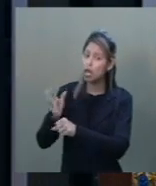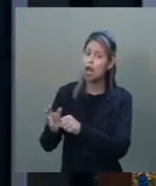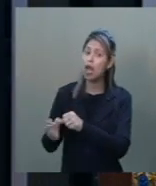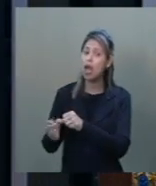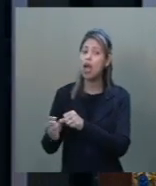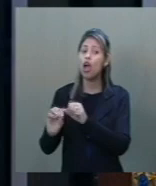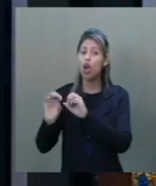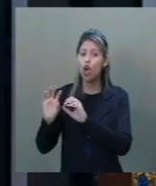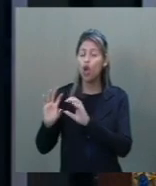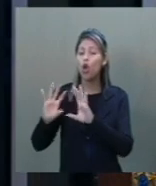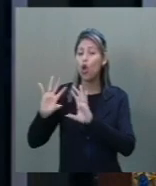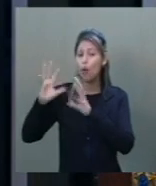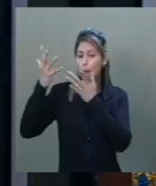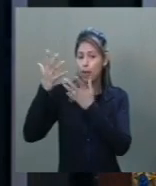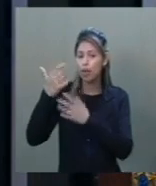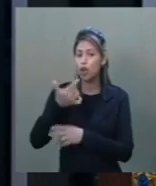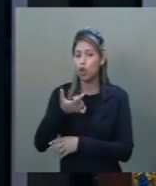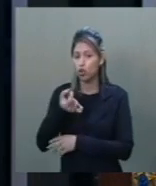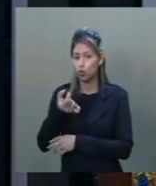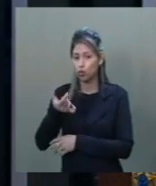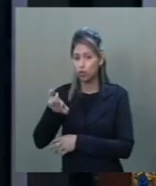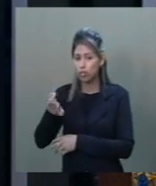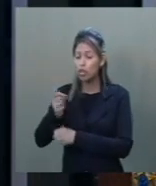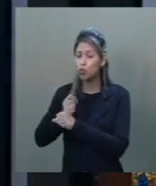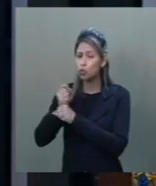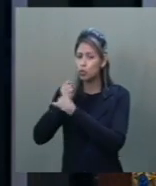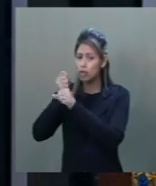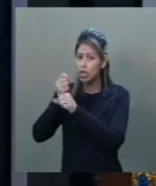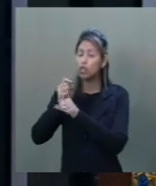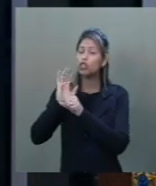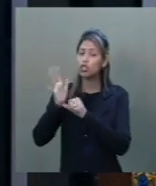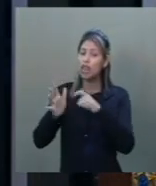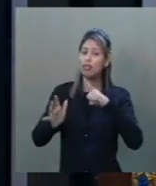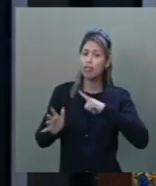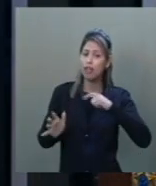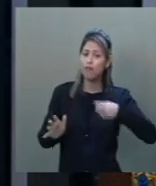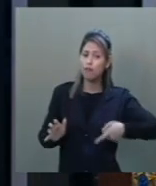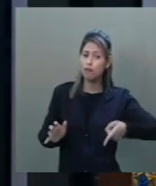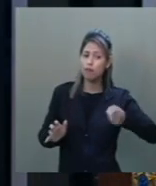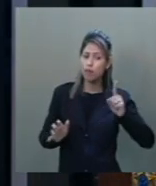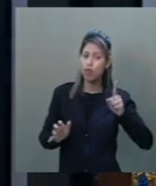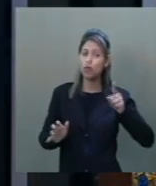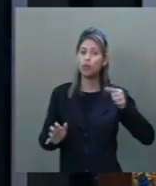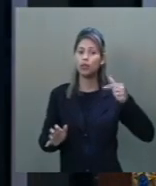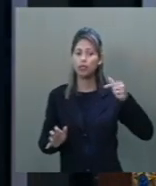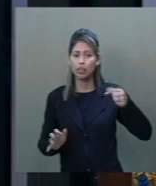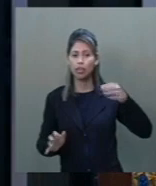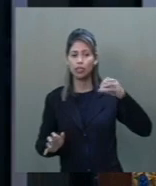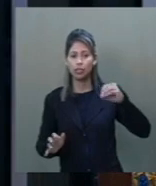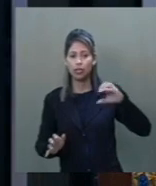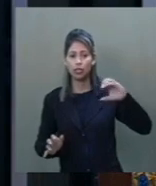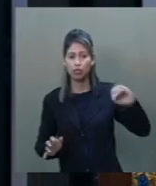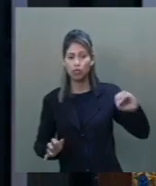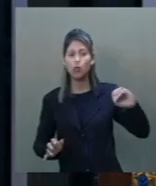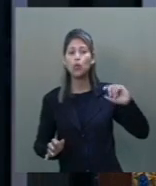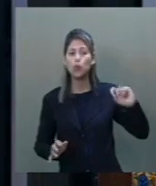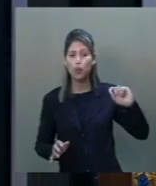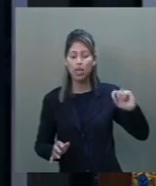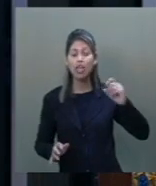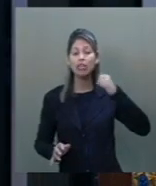tivemos 1.607 senadores, 150 senadores